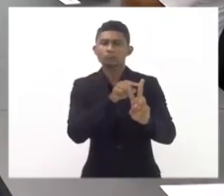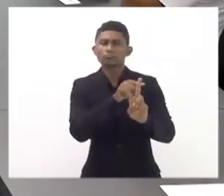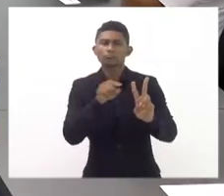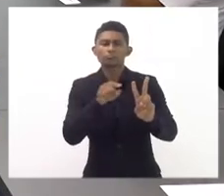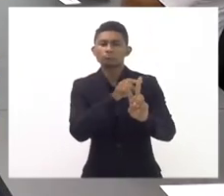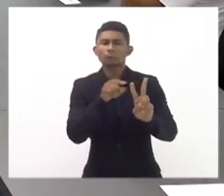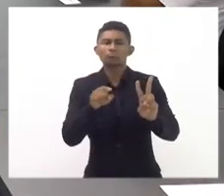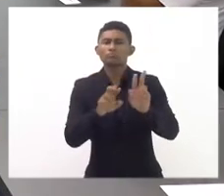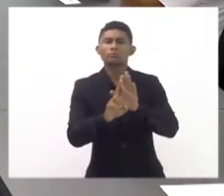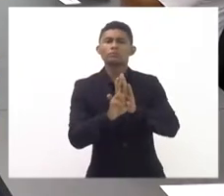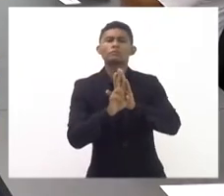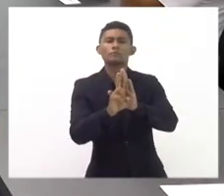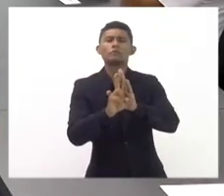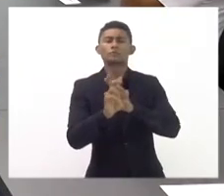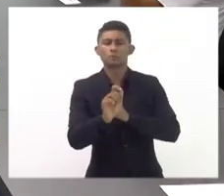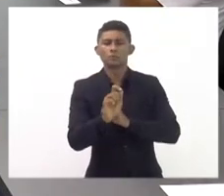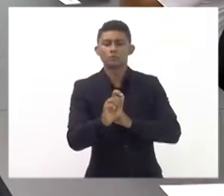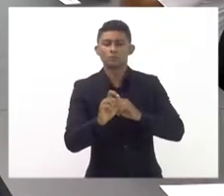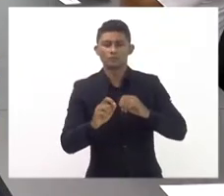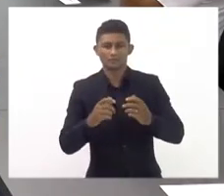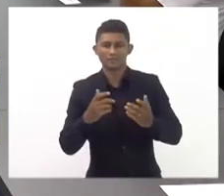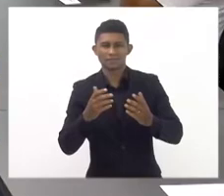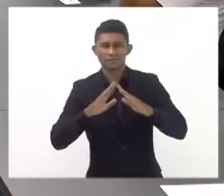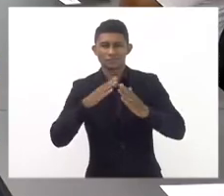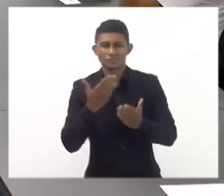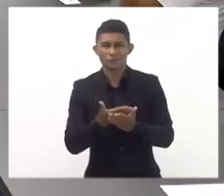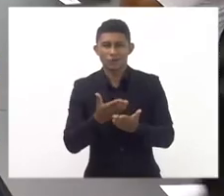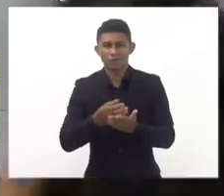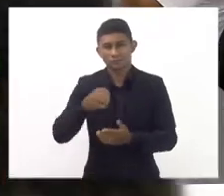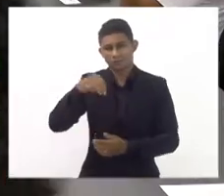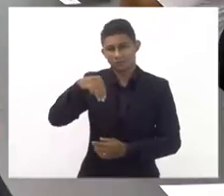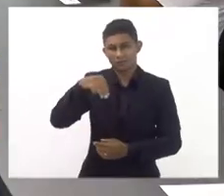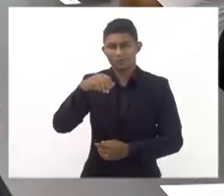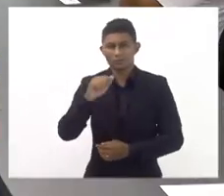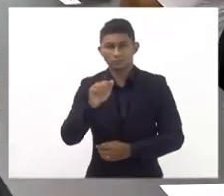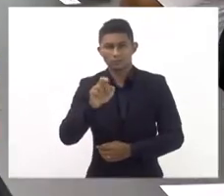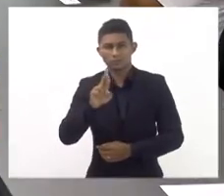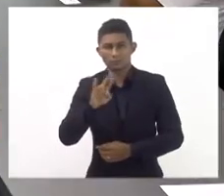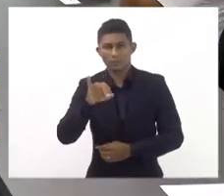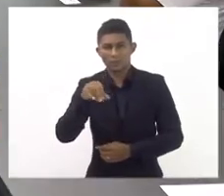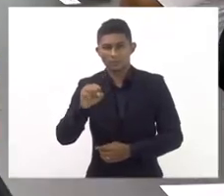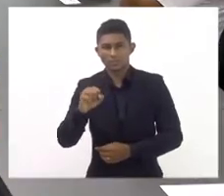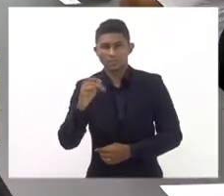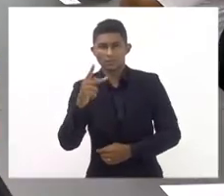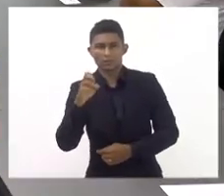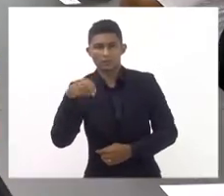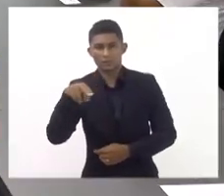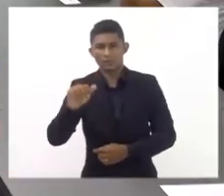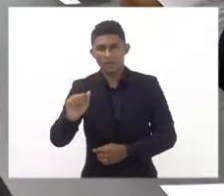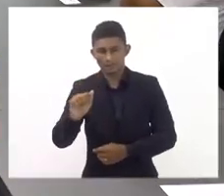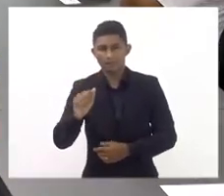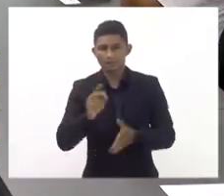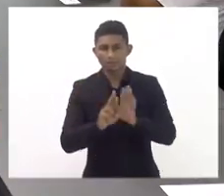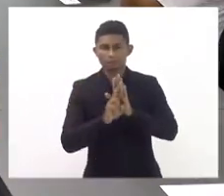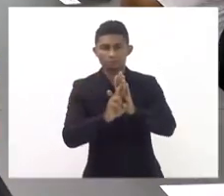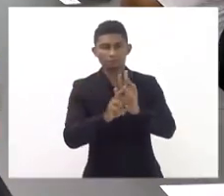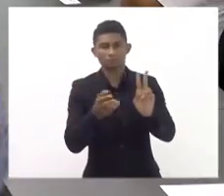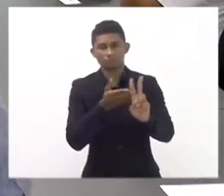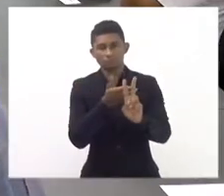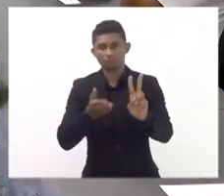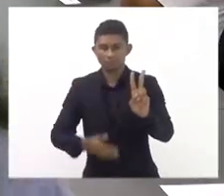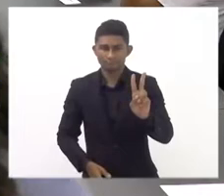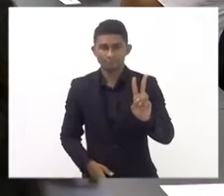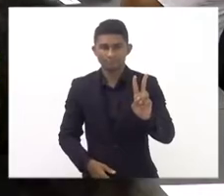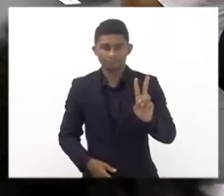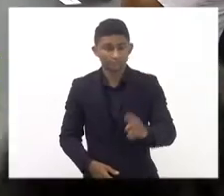os estudantes da Escola Técnica Martins Pena. Bom dia, obrigado. Peço que passe o microfone. Ah, já está aí, né, Santini? Obrigado.